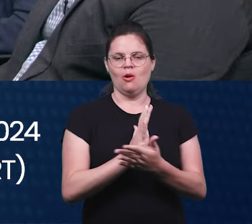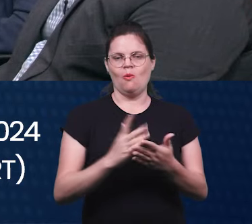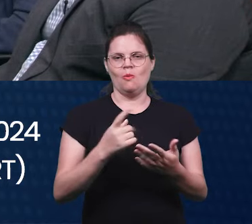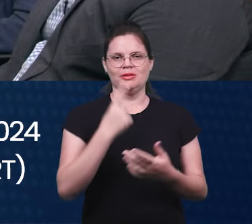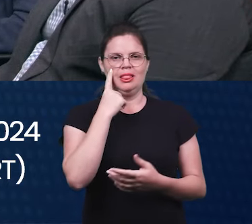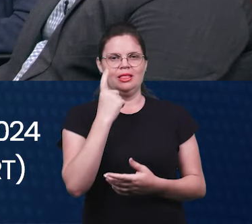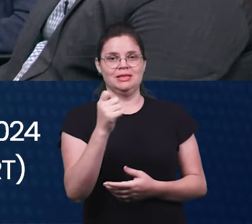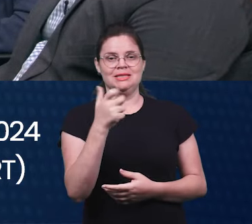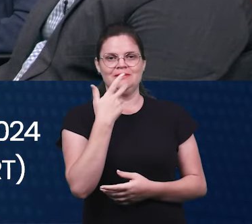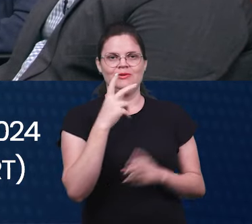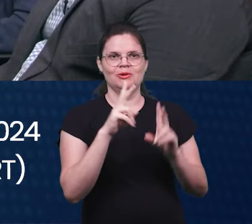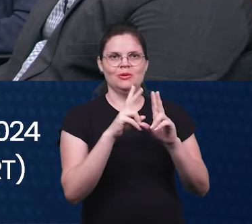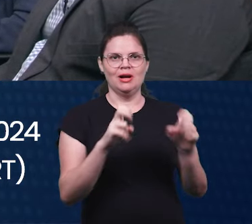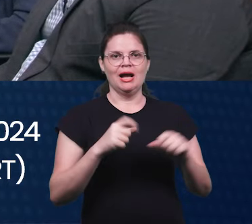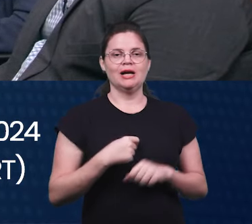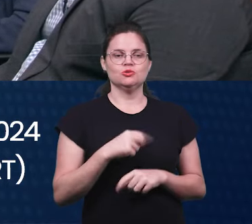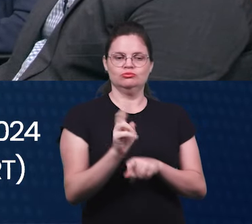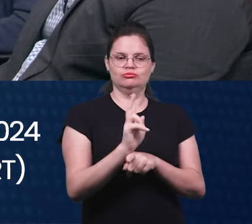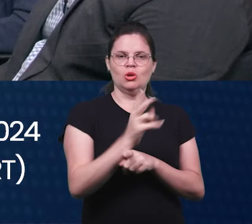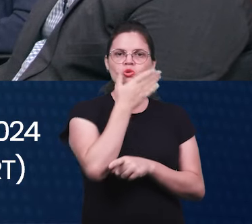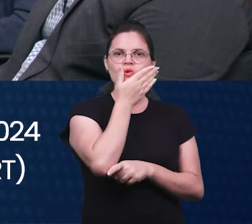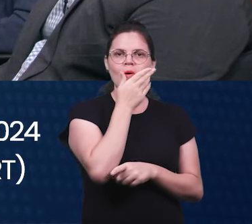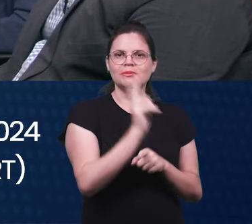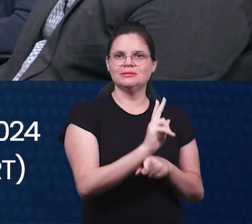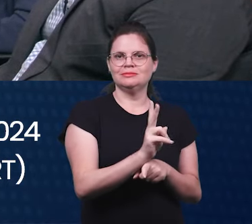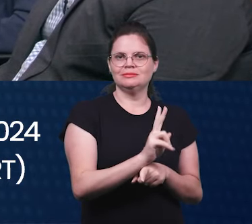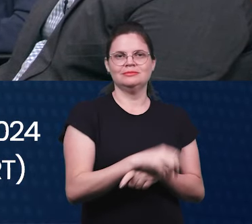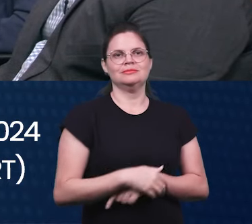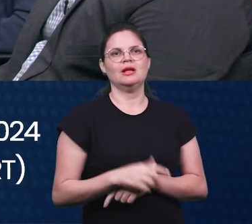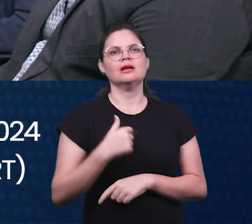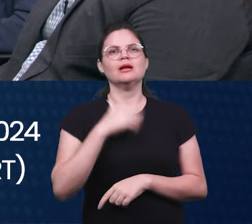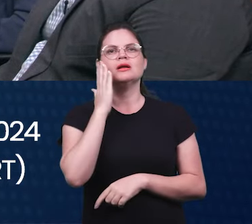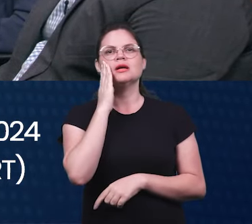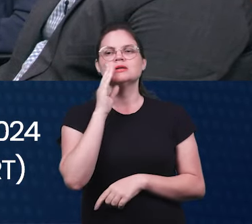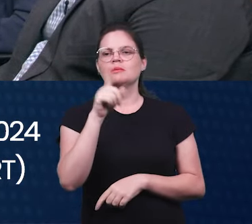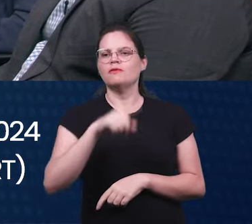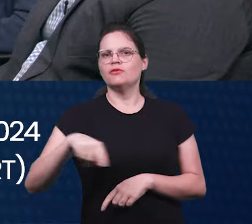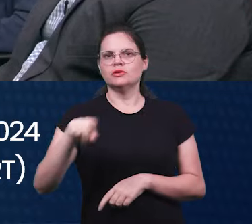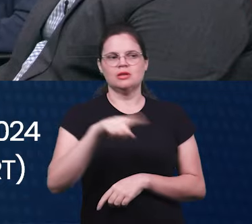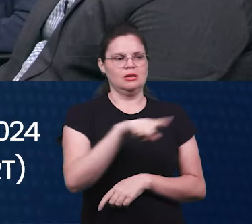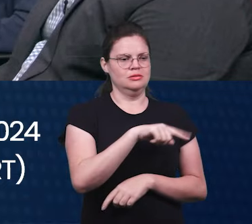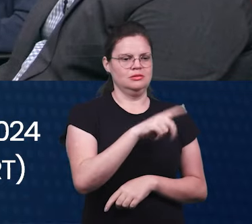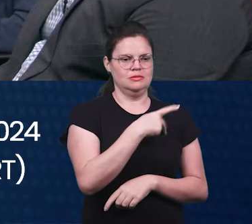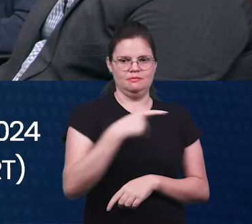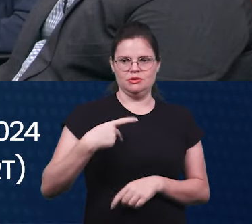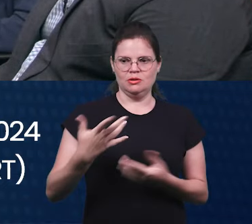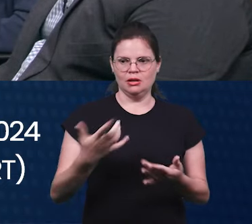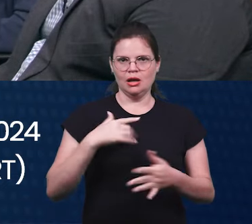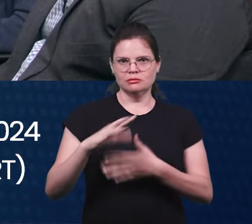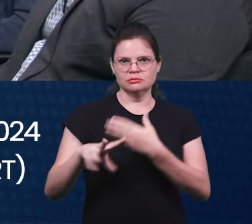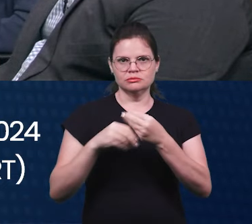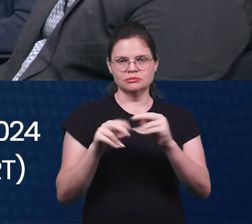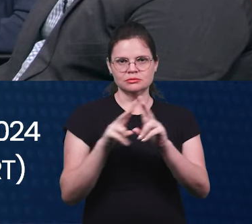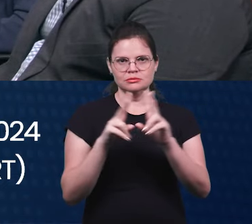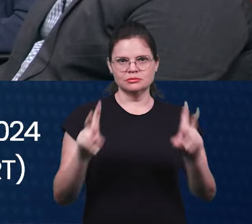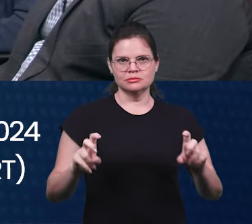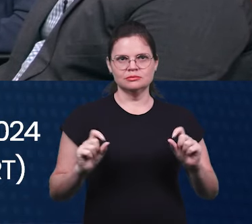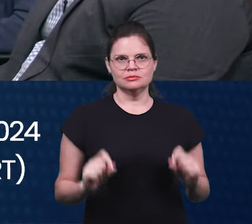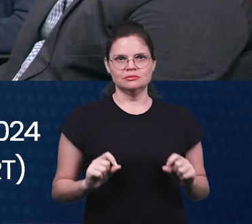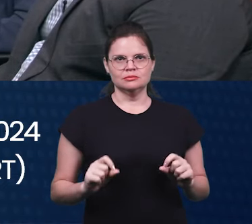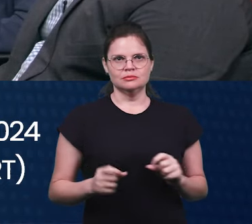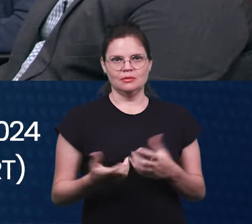de falar do carcereiro de Filipos, não é isso? Eu queria saber se os irmãos aqui têm algum comentário a respeito dessa passagem. Tem a